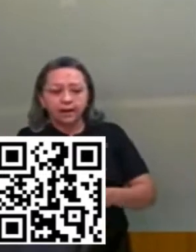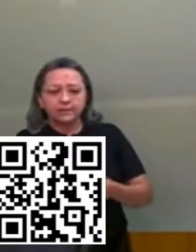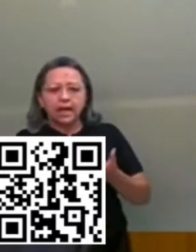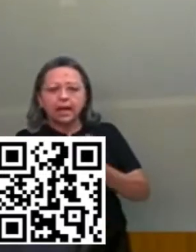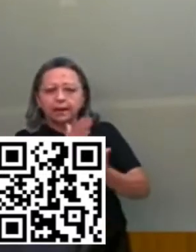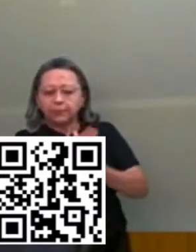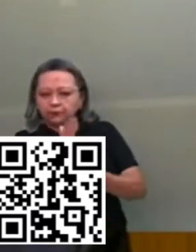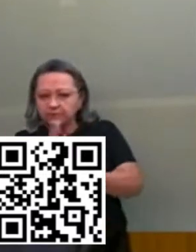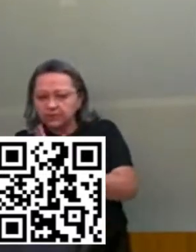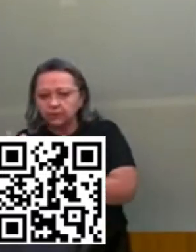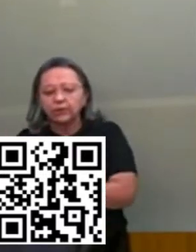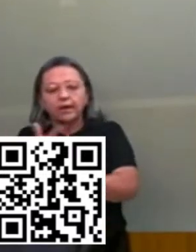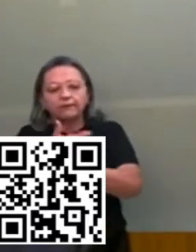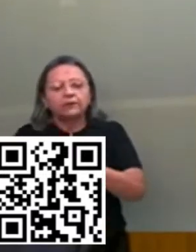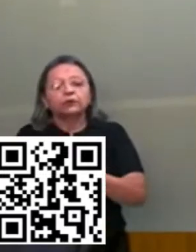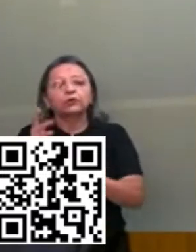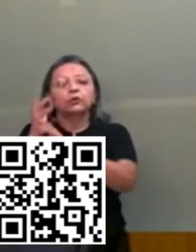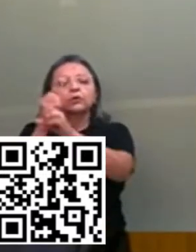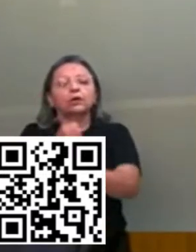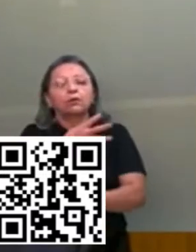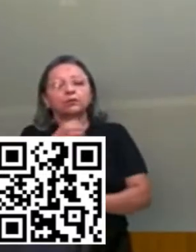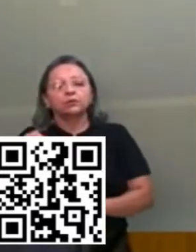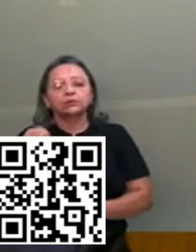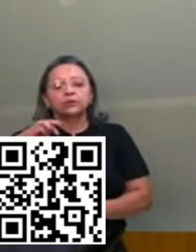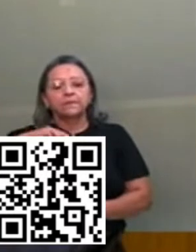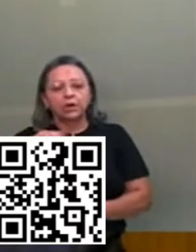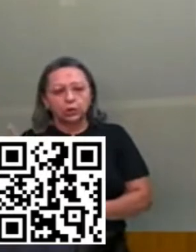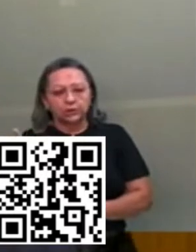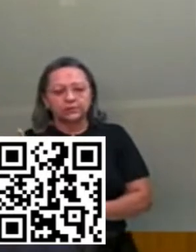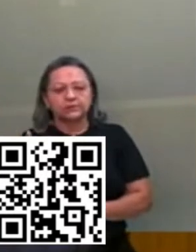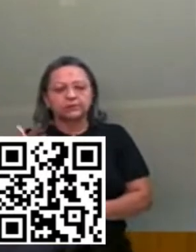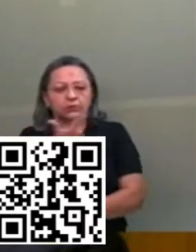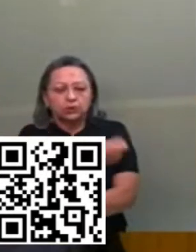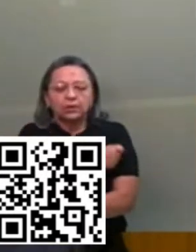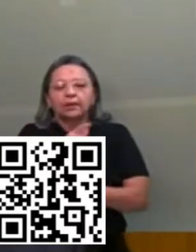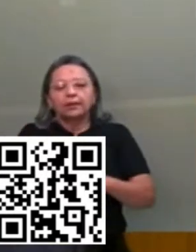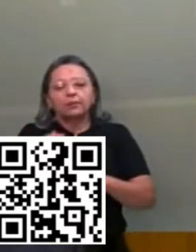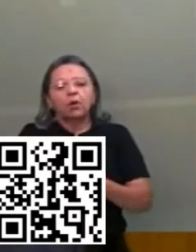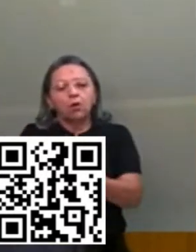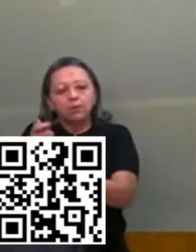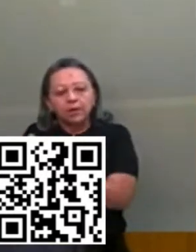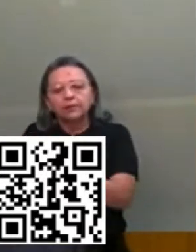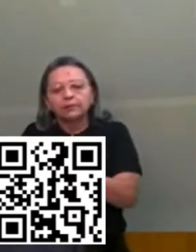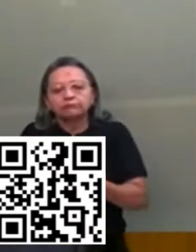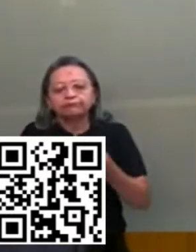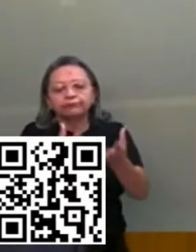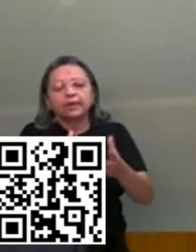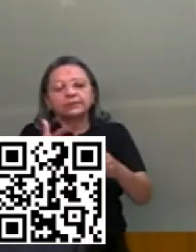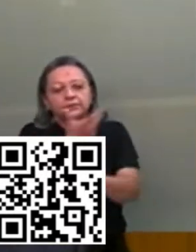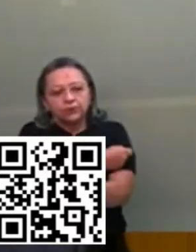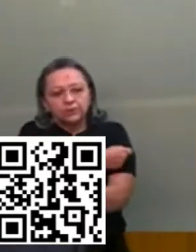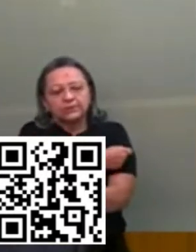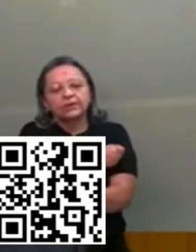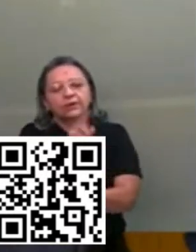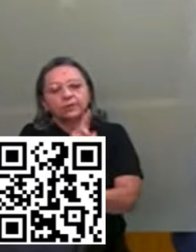Anvisa, num total de 400 milhões de doses, e seguimos comprando e distribuindo essas doses a serem